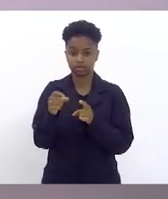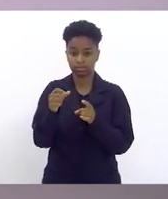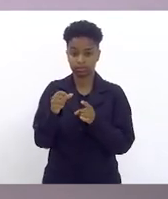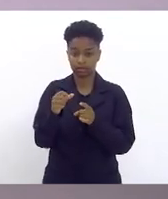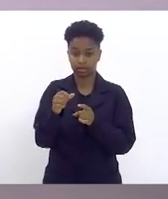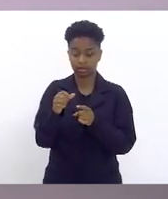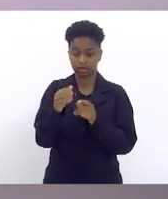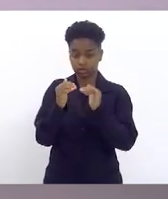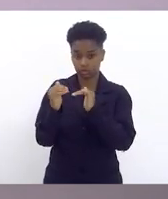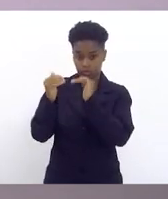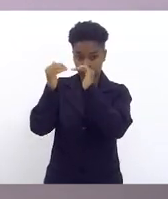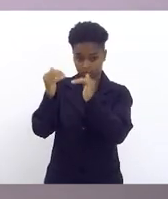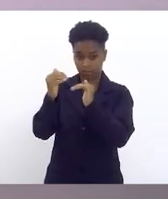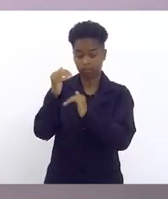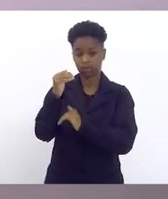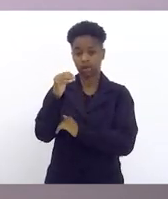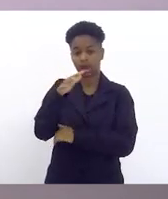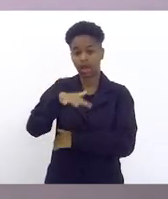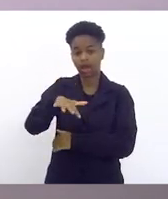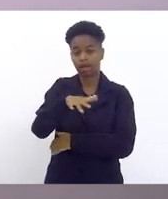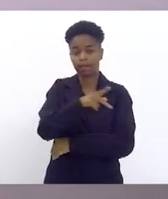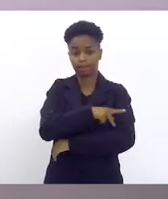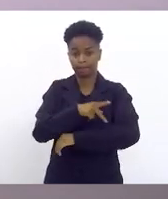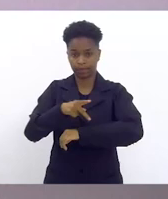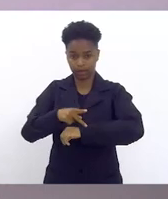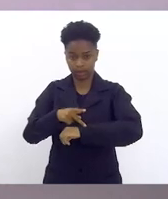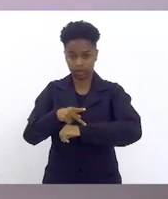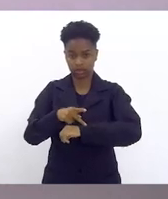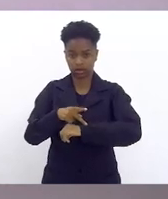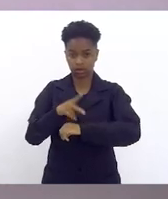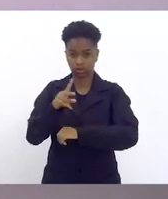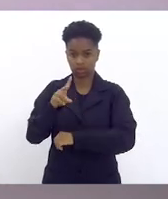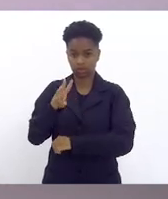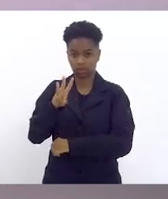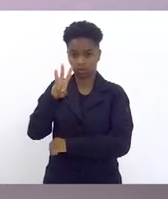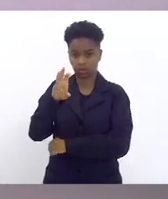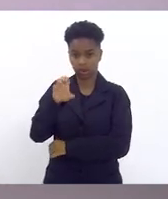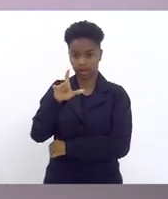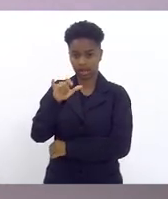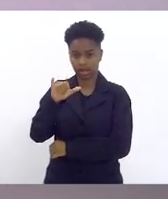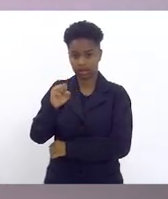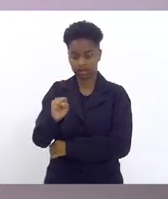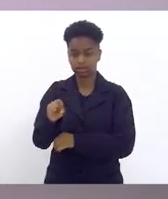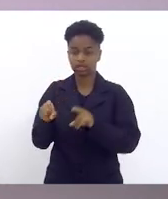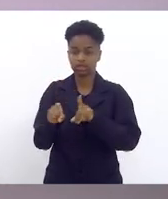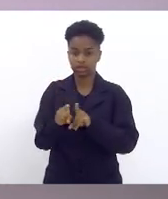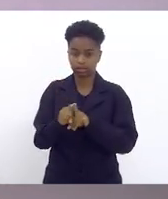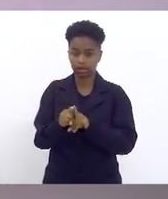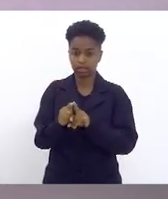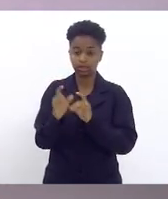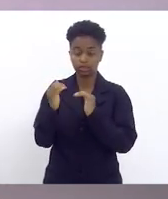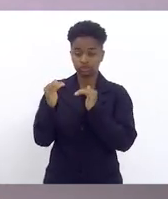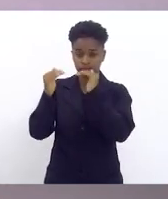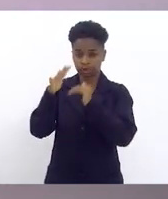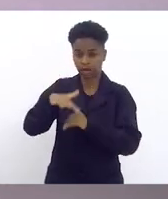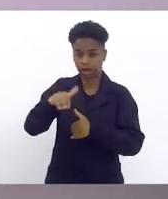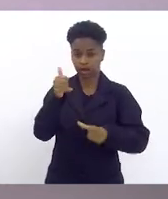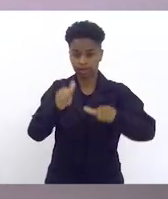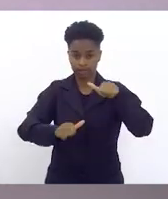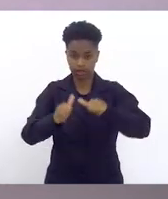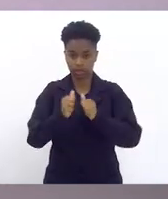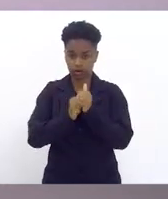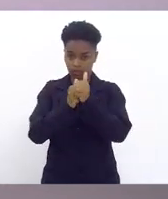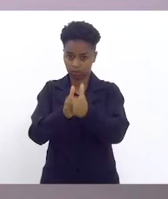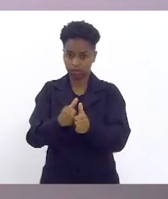Intendente das regionais pedagógicas senhor wellis Neves da superintendente de avaliação e